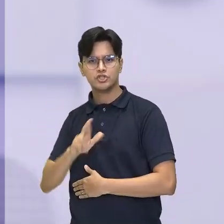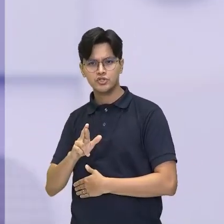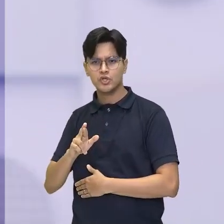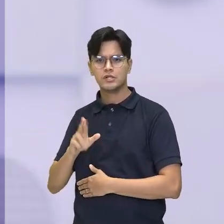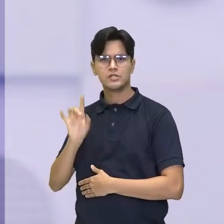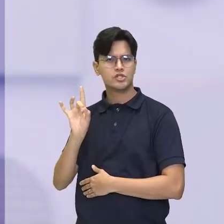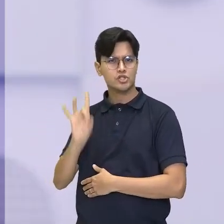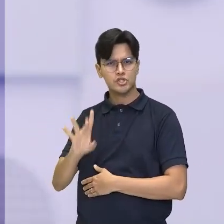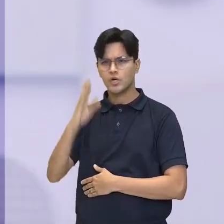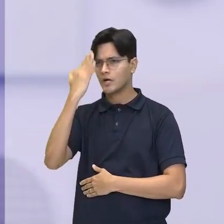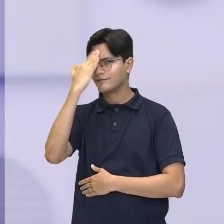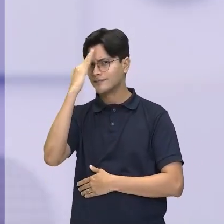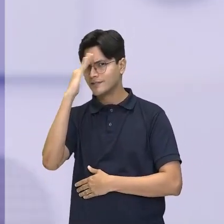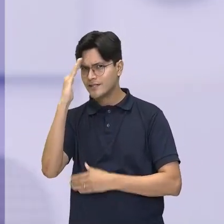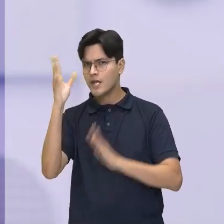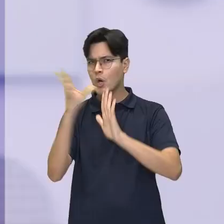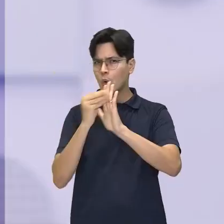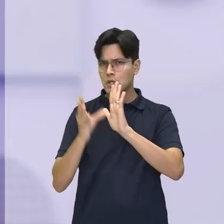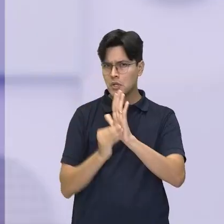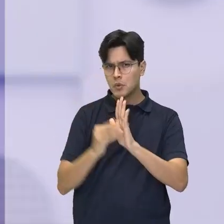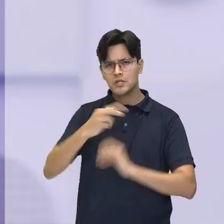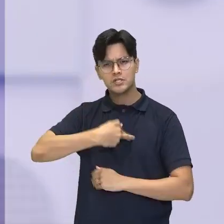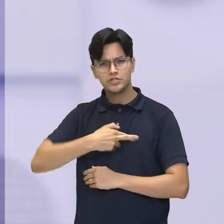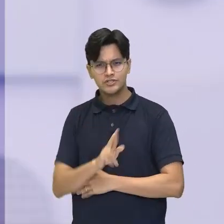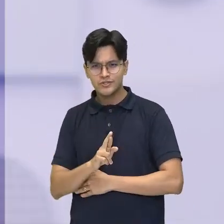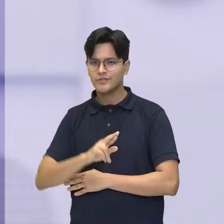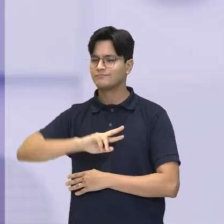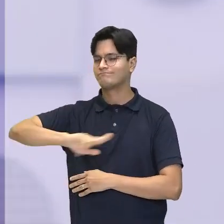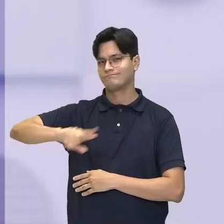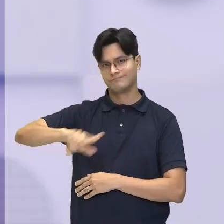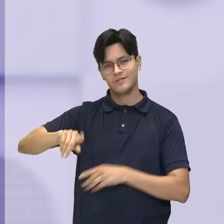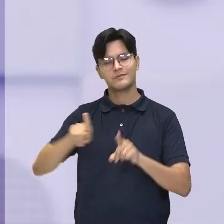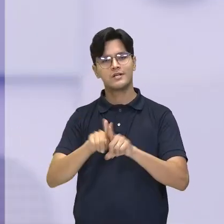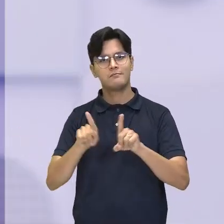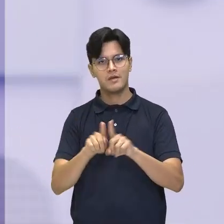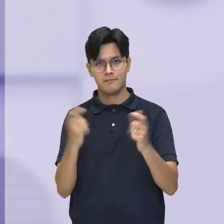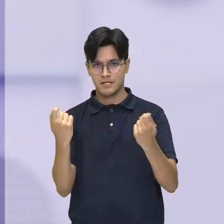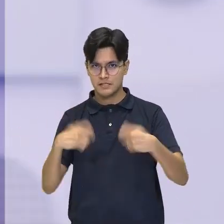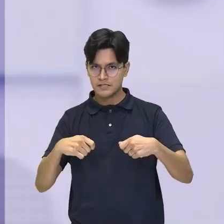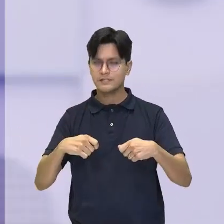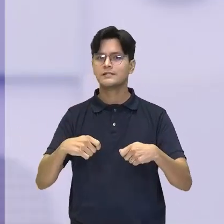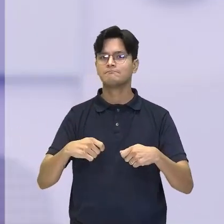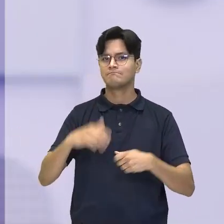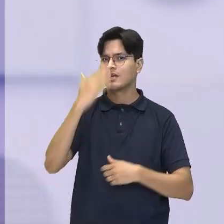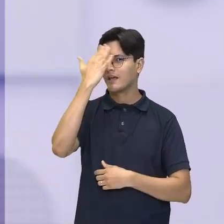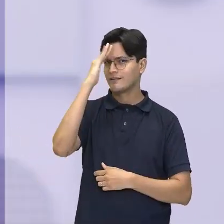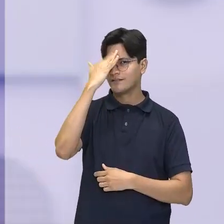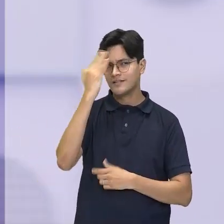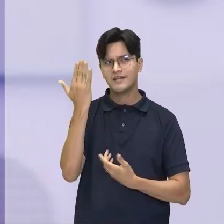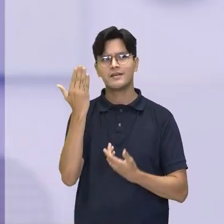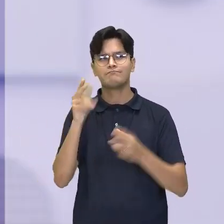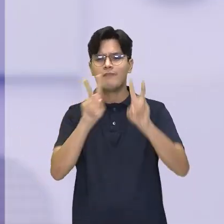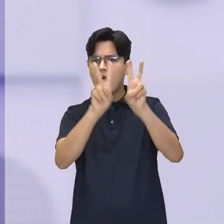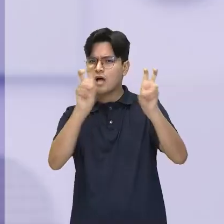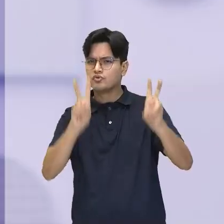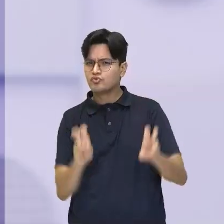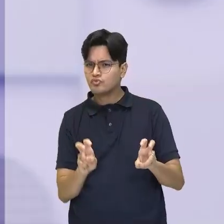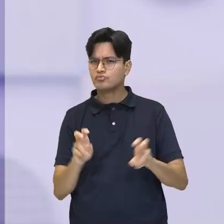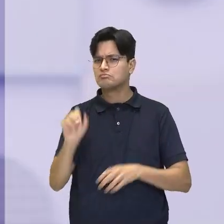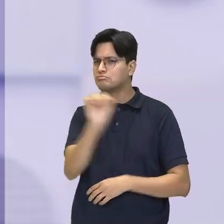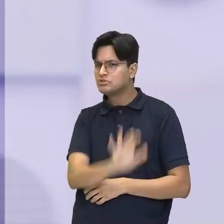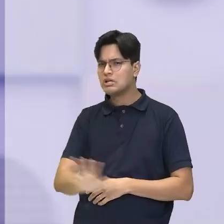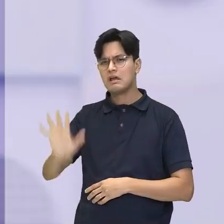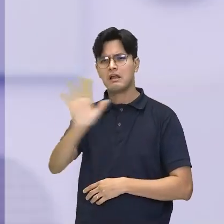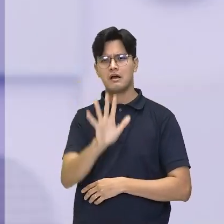sua religião, mas ela precisa também entender de tudo um pouco. Não para resolver tudo, mas